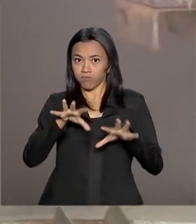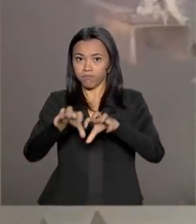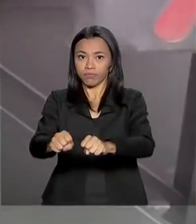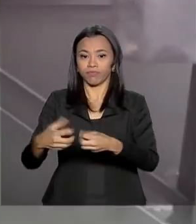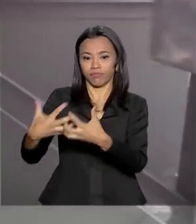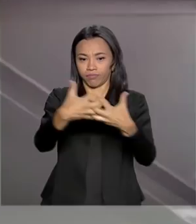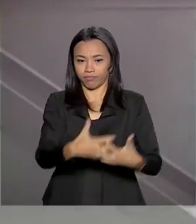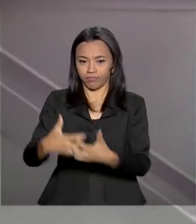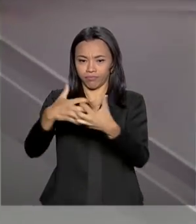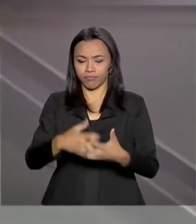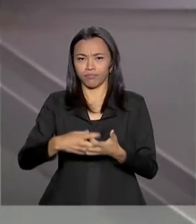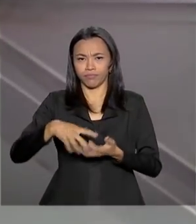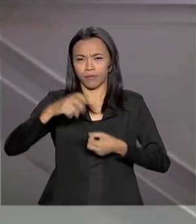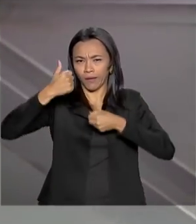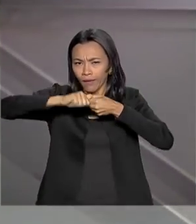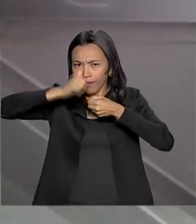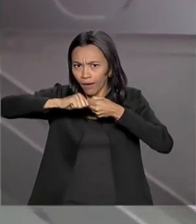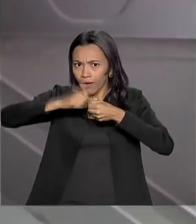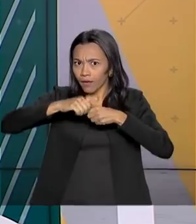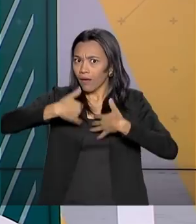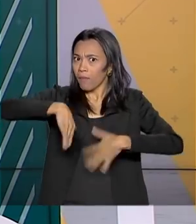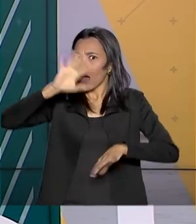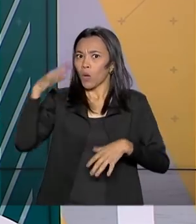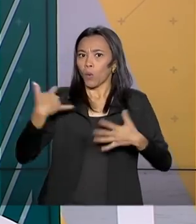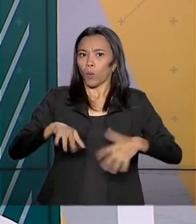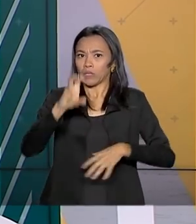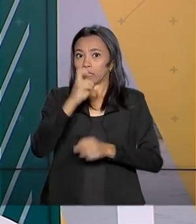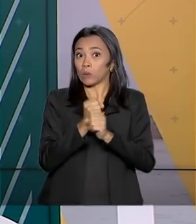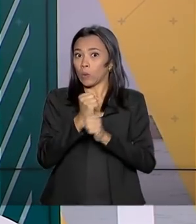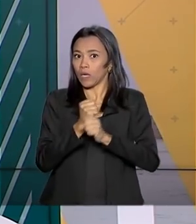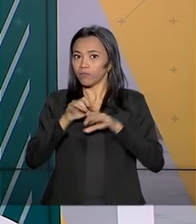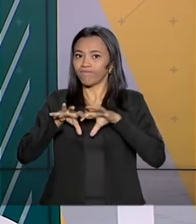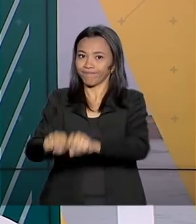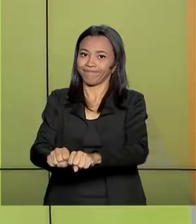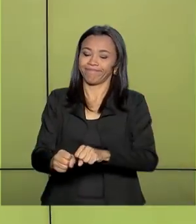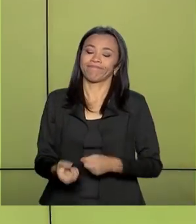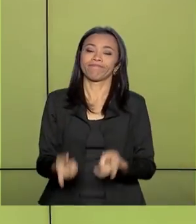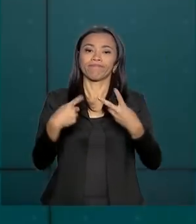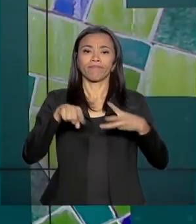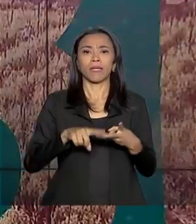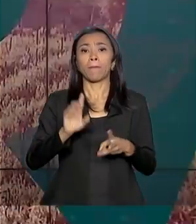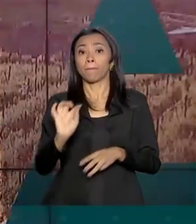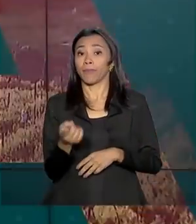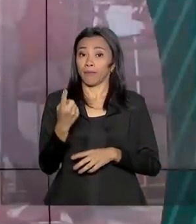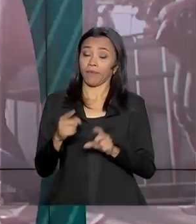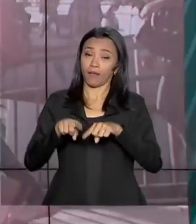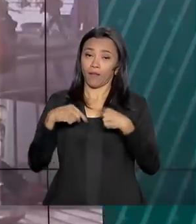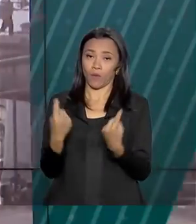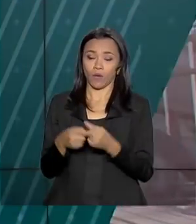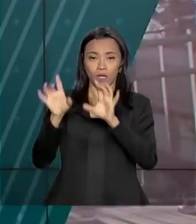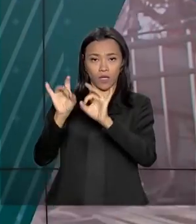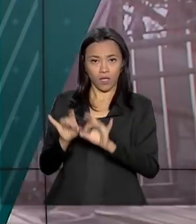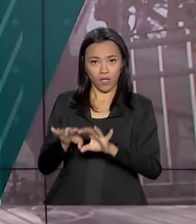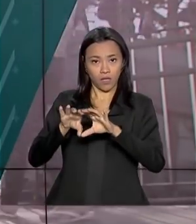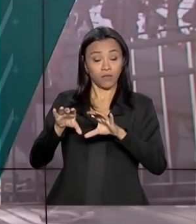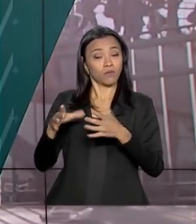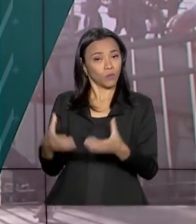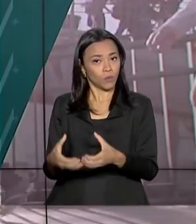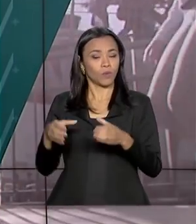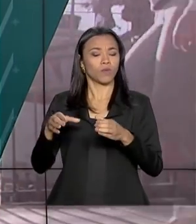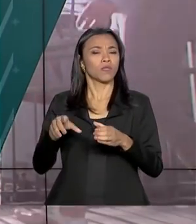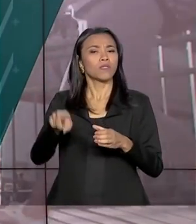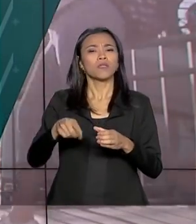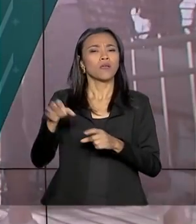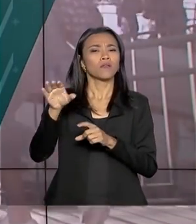crack é maior apreensão dos últimos cinco anos a primeira audiência pública da comissão especial da previdência vai ouvir o ministro paulo guedes